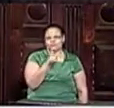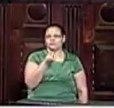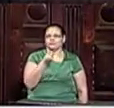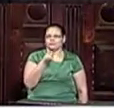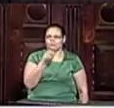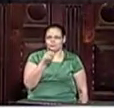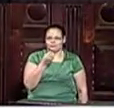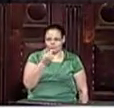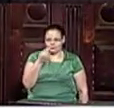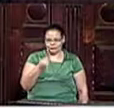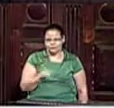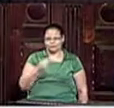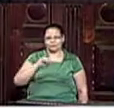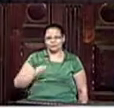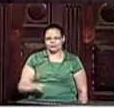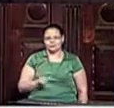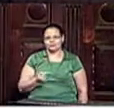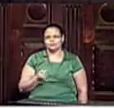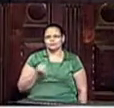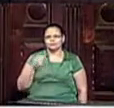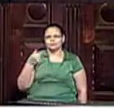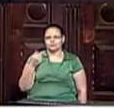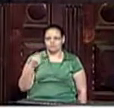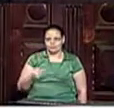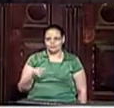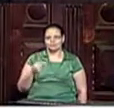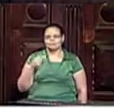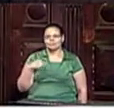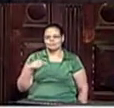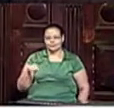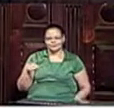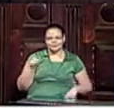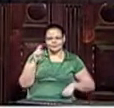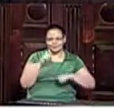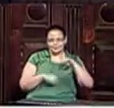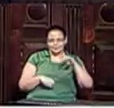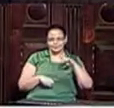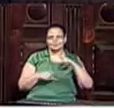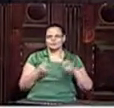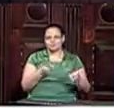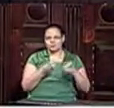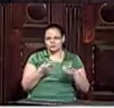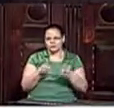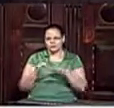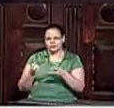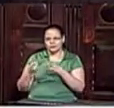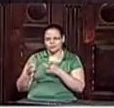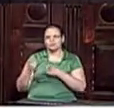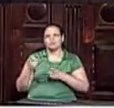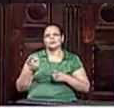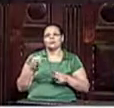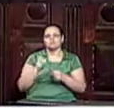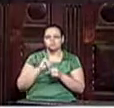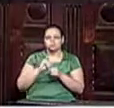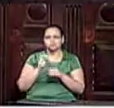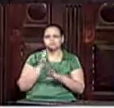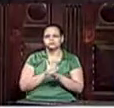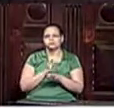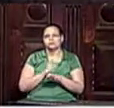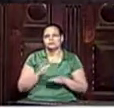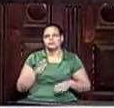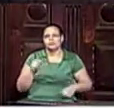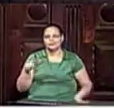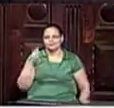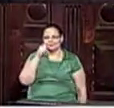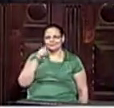67,7% das crianças e jovens que sofrem abuso e exploração sexuais são do